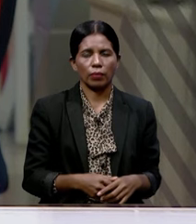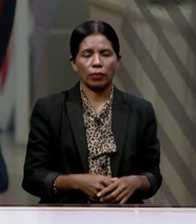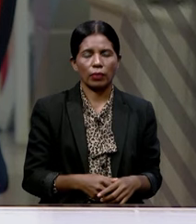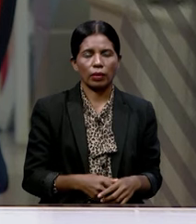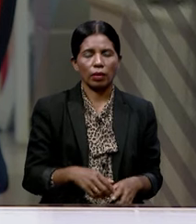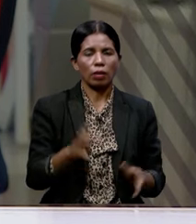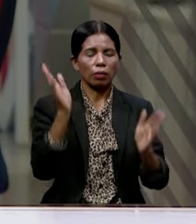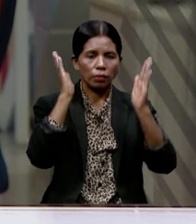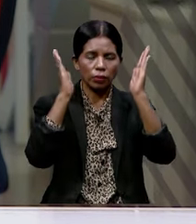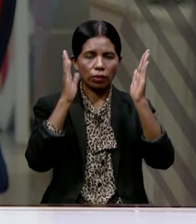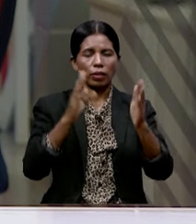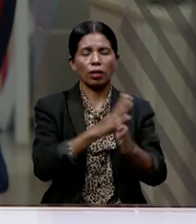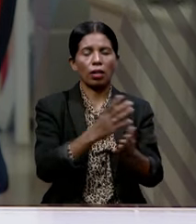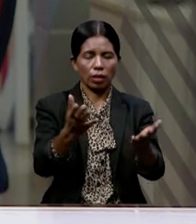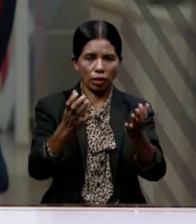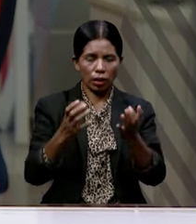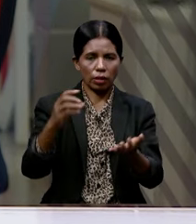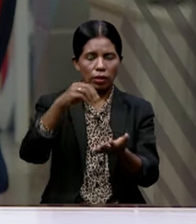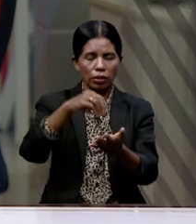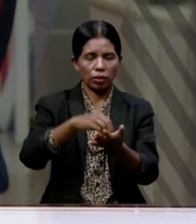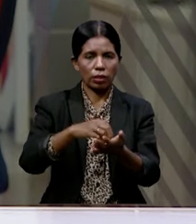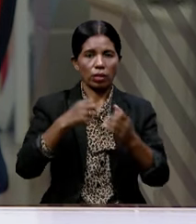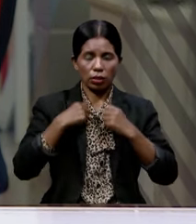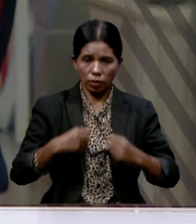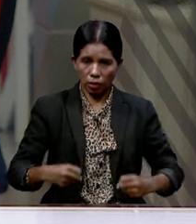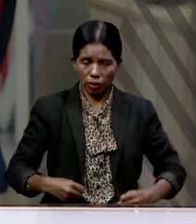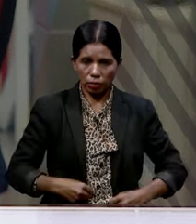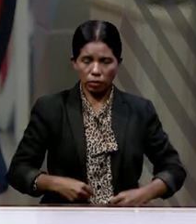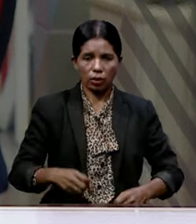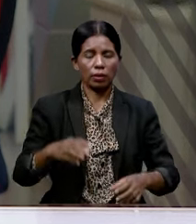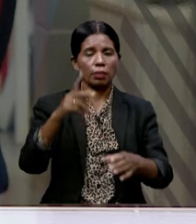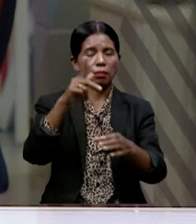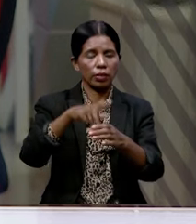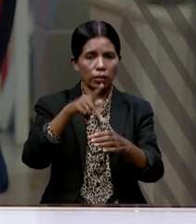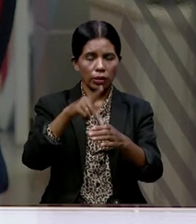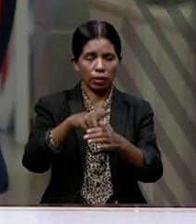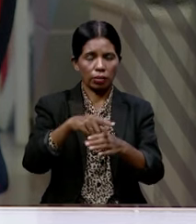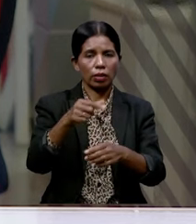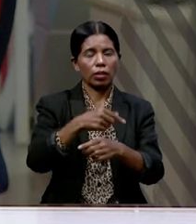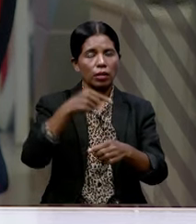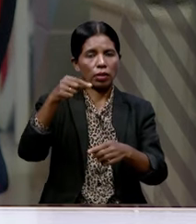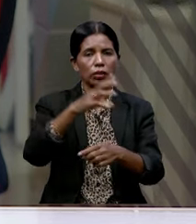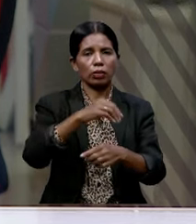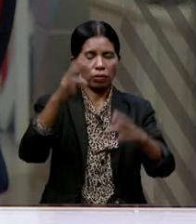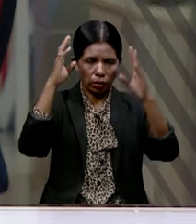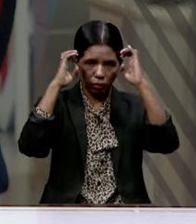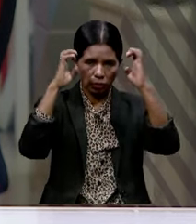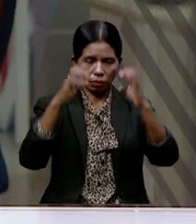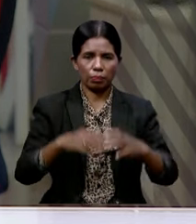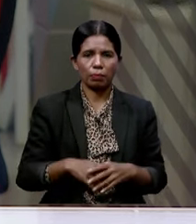Brunei Darussalam, hakarak investe e ha setor saúde mina-rai gas no Edukasaun.